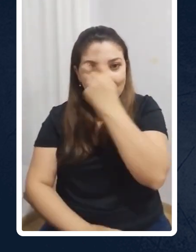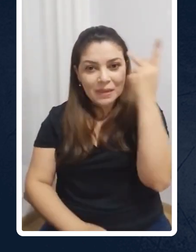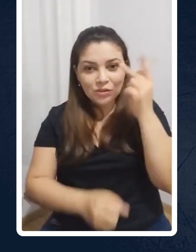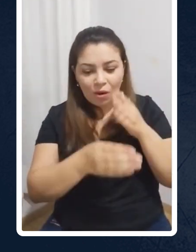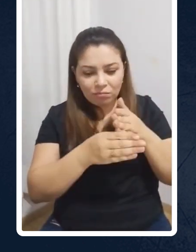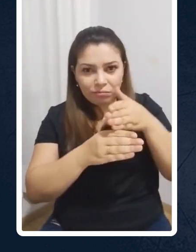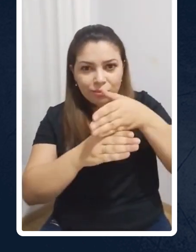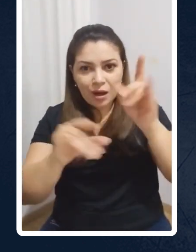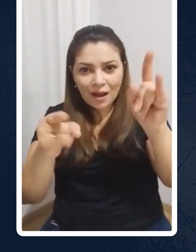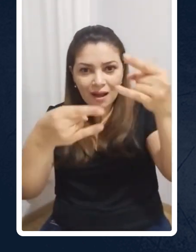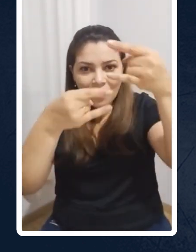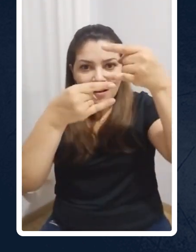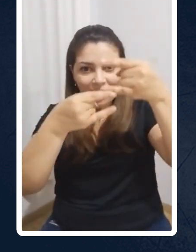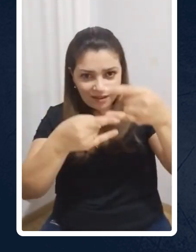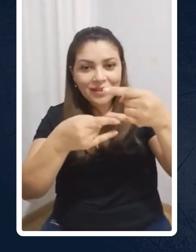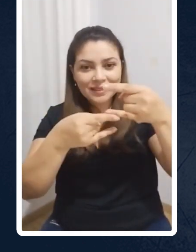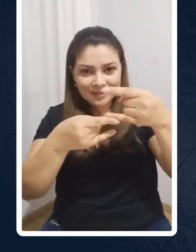para colher